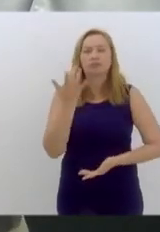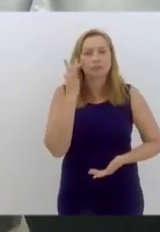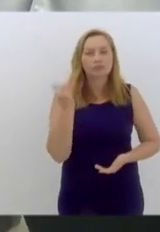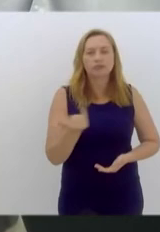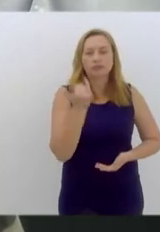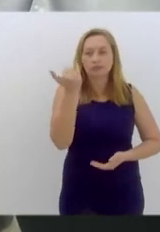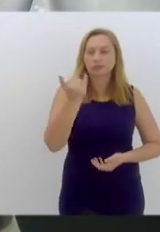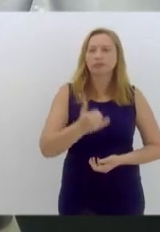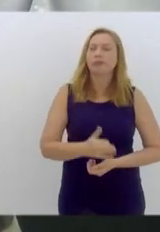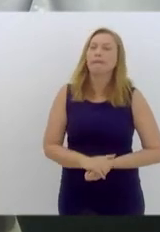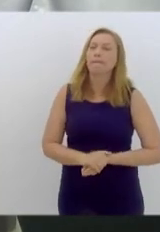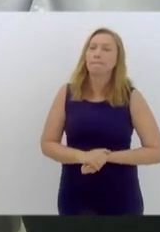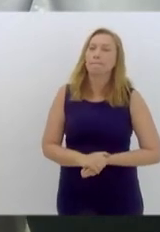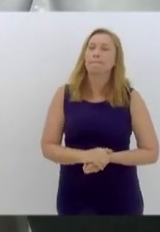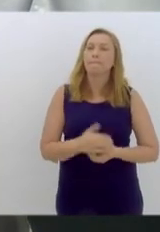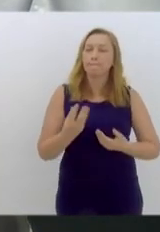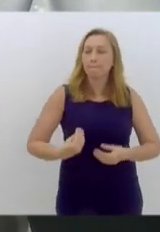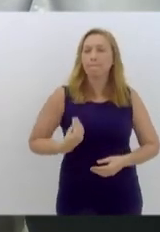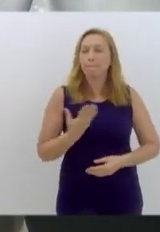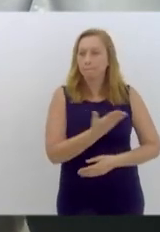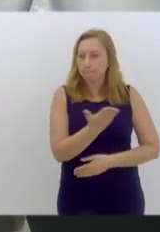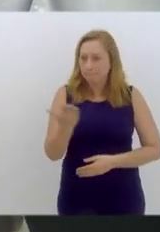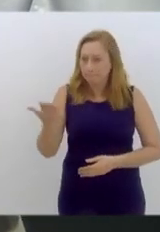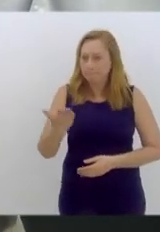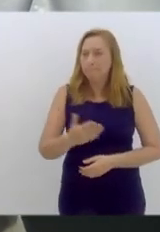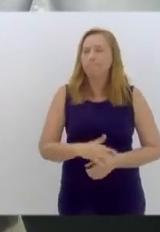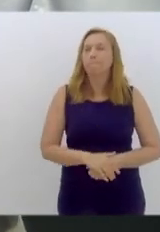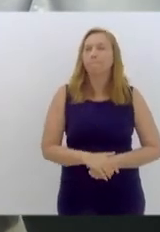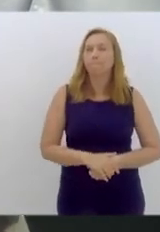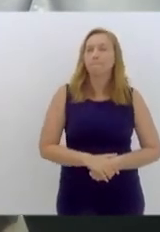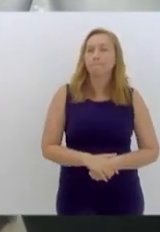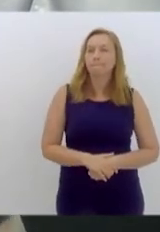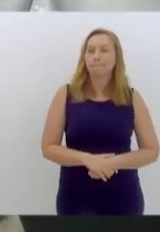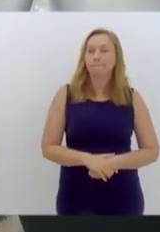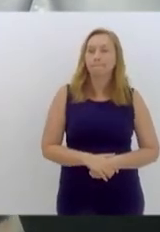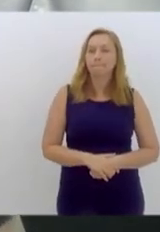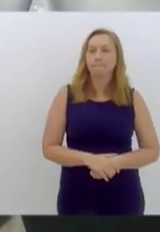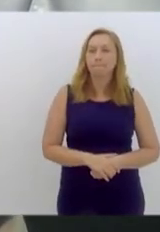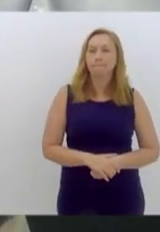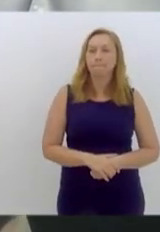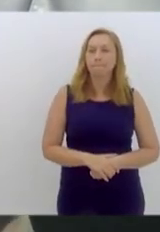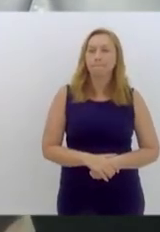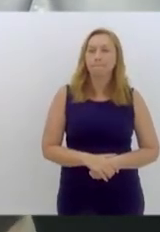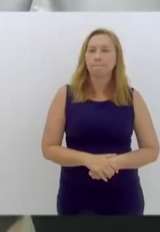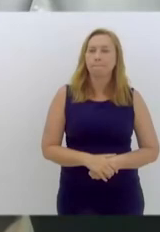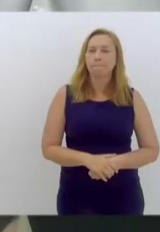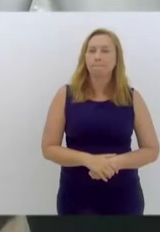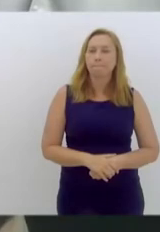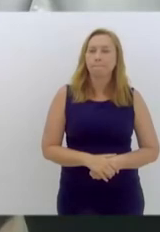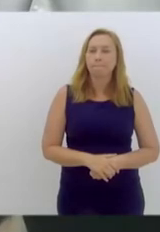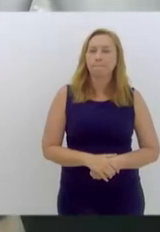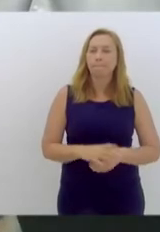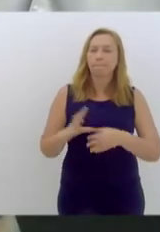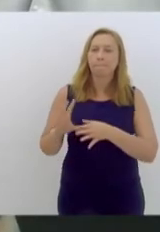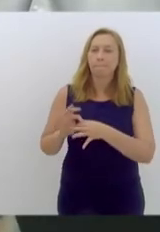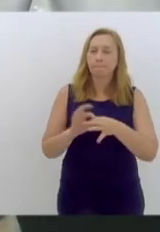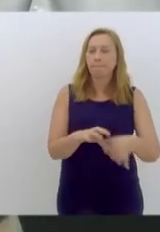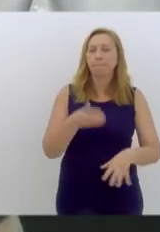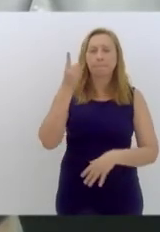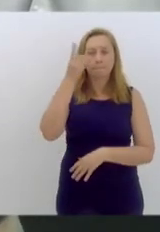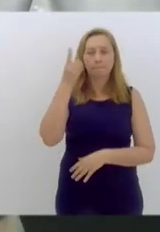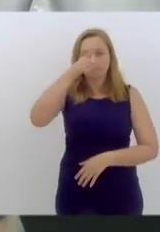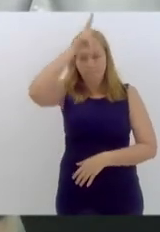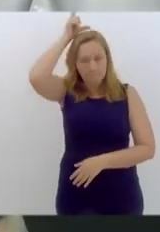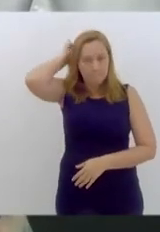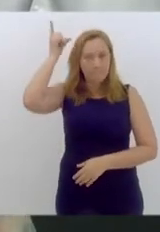muito importante a presença dos senhores e de todos os organismos do Estado. Na linha da fala do deputado Luiz